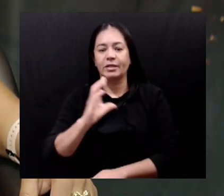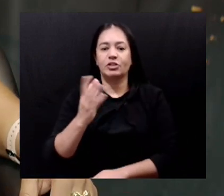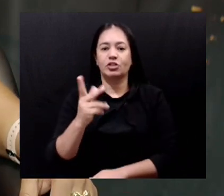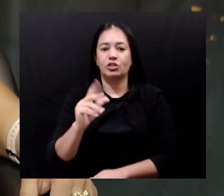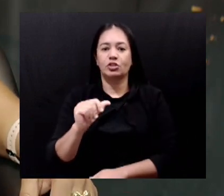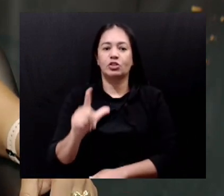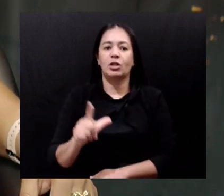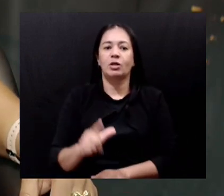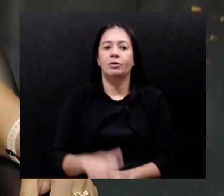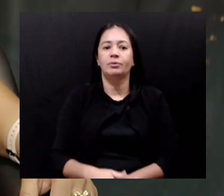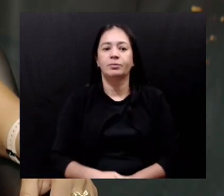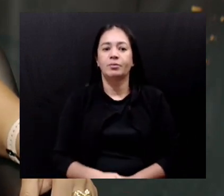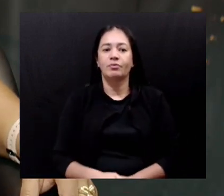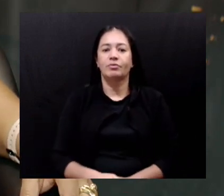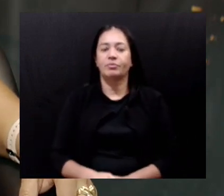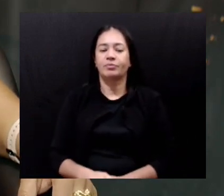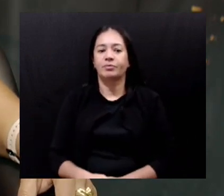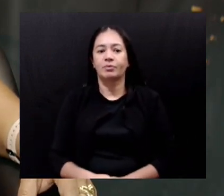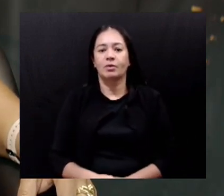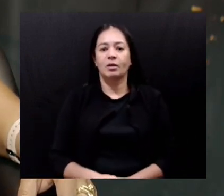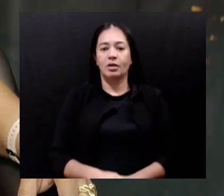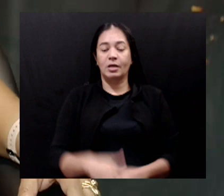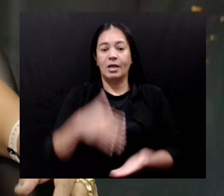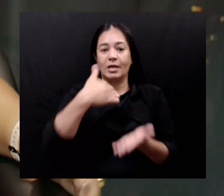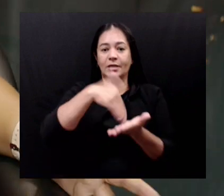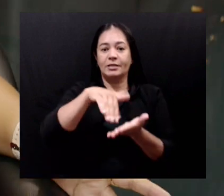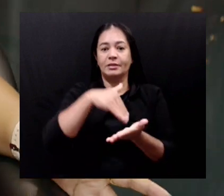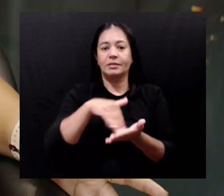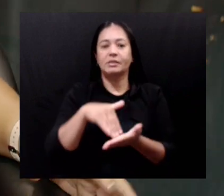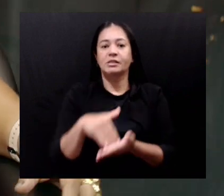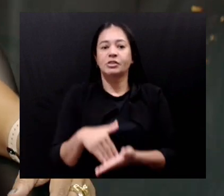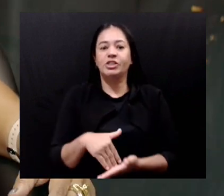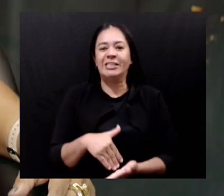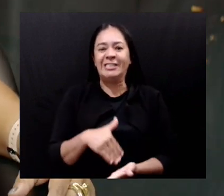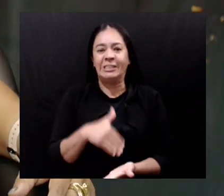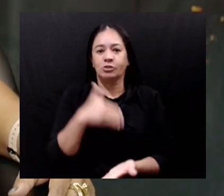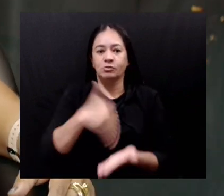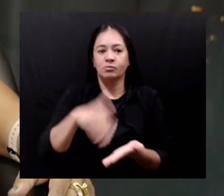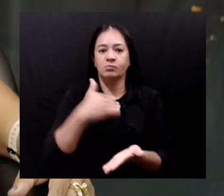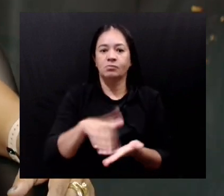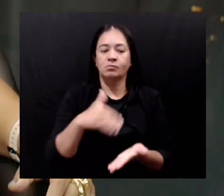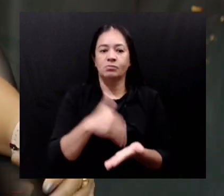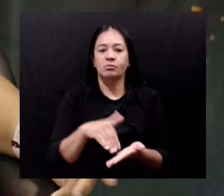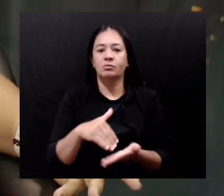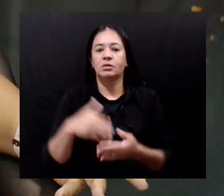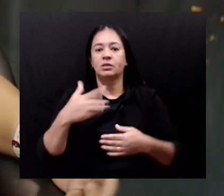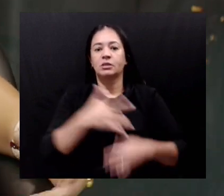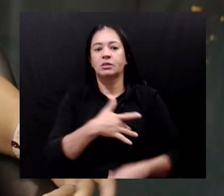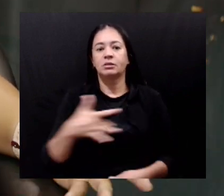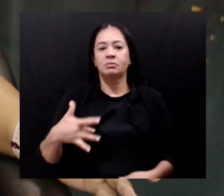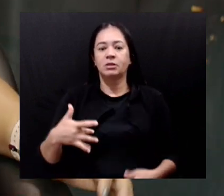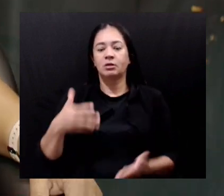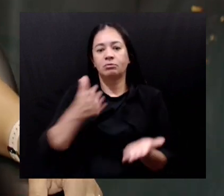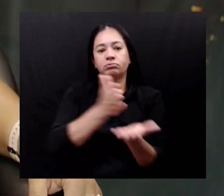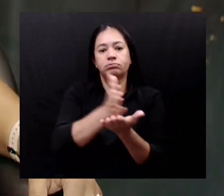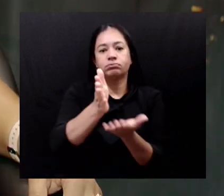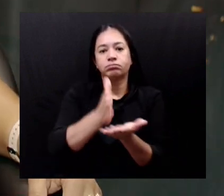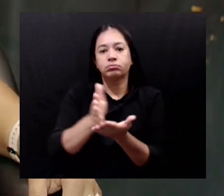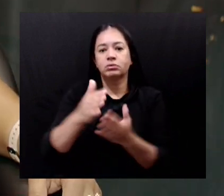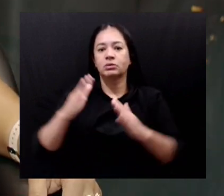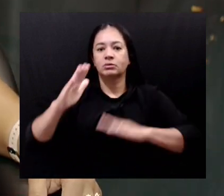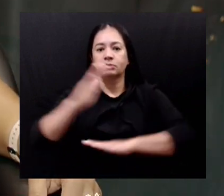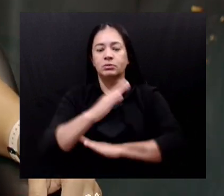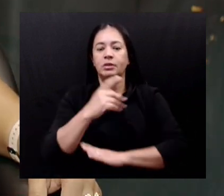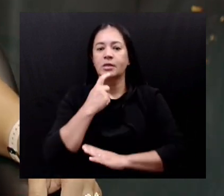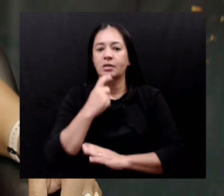Jardim Chapadão. A Secretaria Municipal de Saúde, segundo justificativa encaminhada à Câmara, disse que surgiu essa